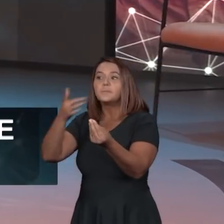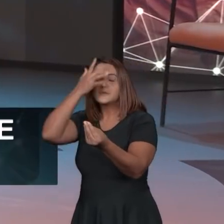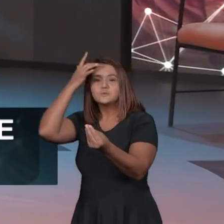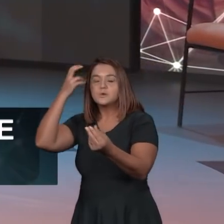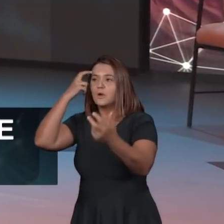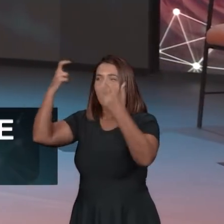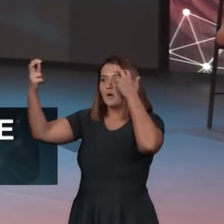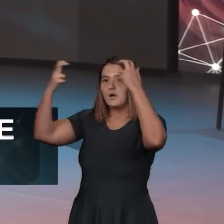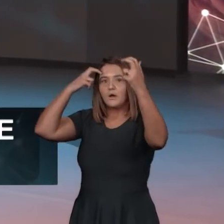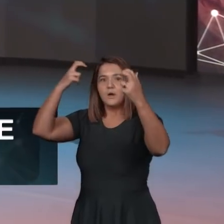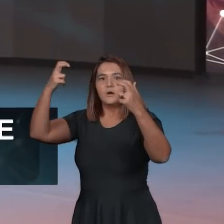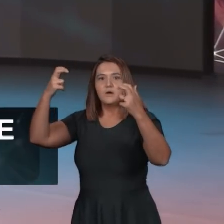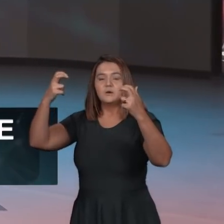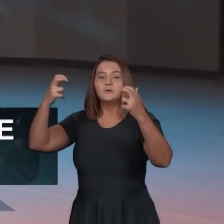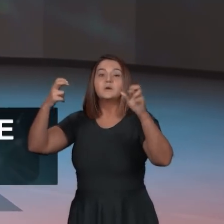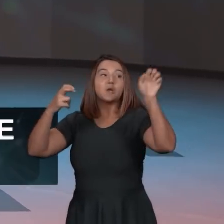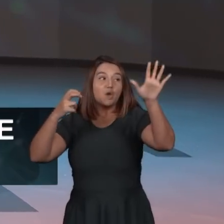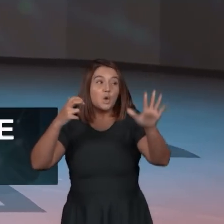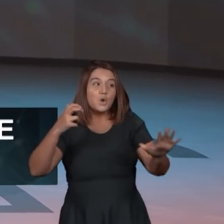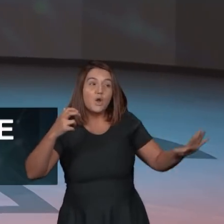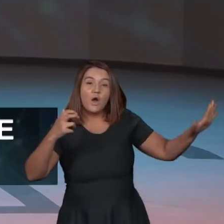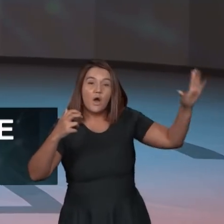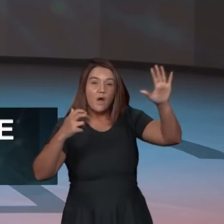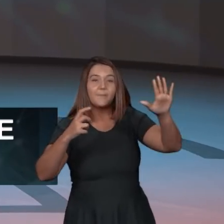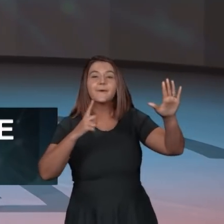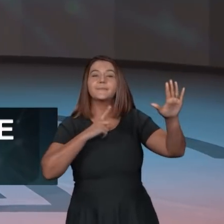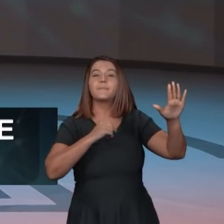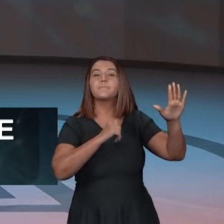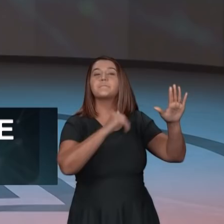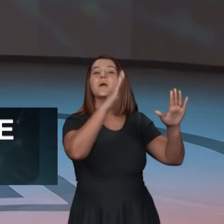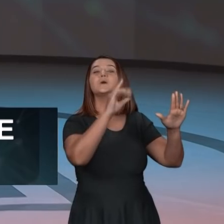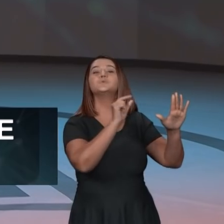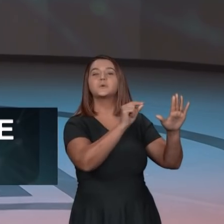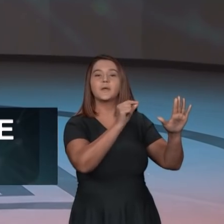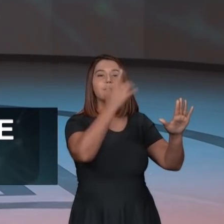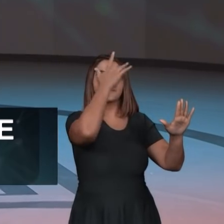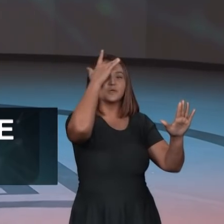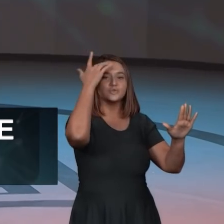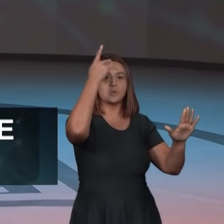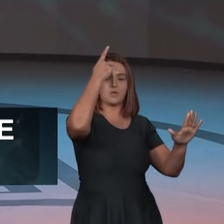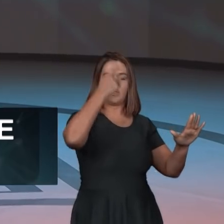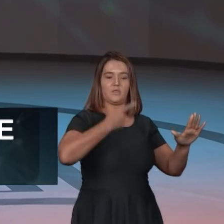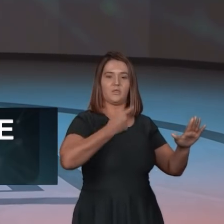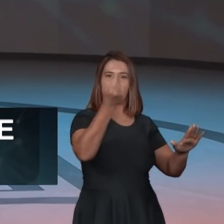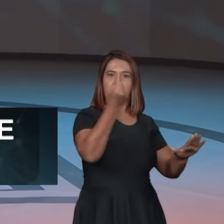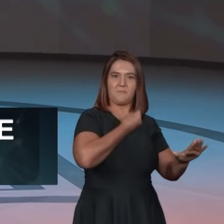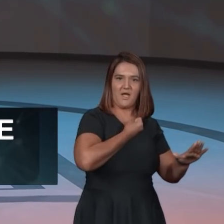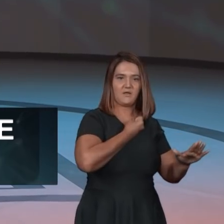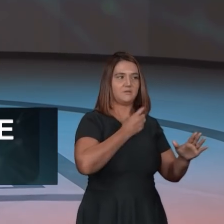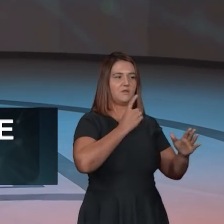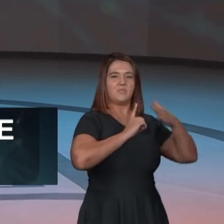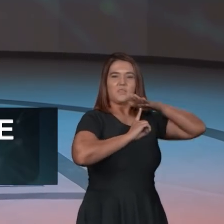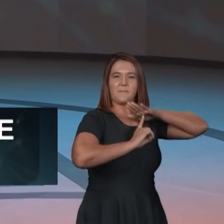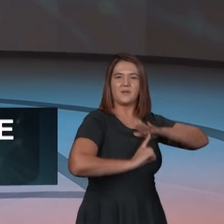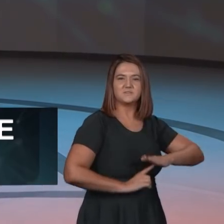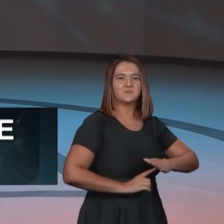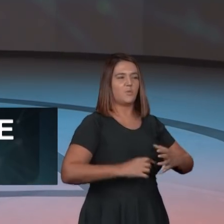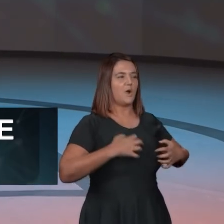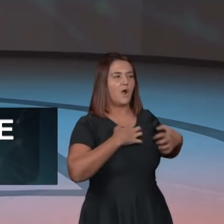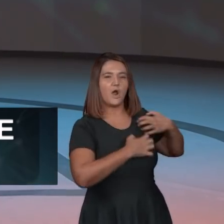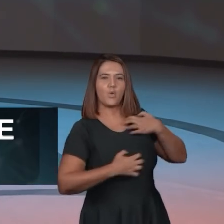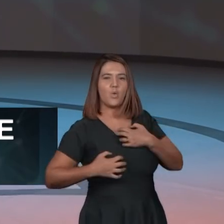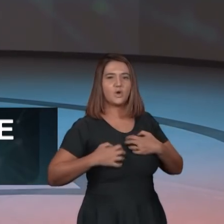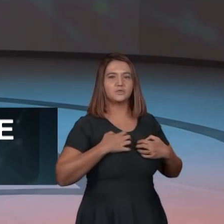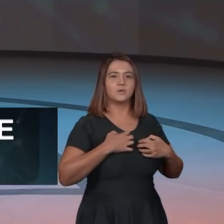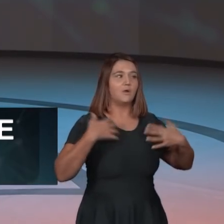Europa concentra muito mais, um número muito maior de casos de suicídio, depressão, angústia, síndrome do pânico,